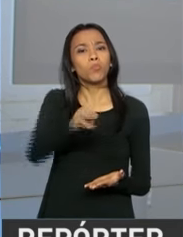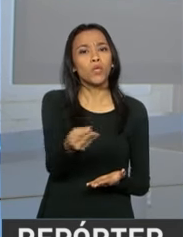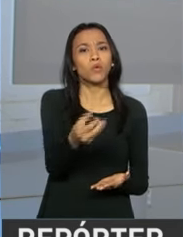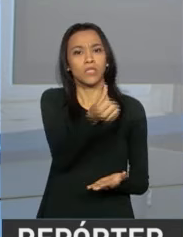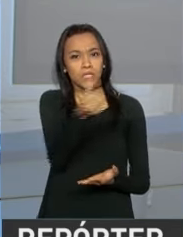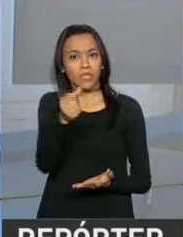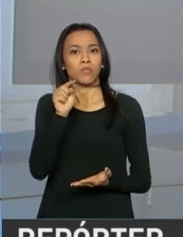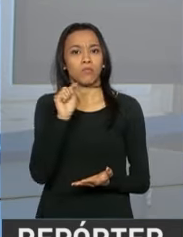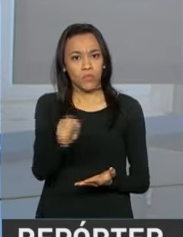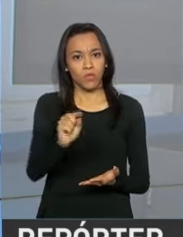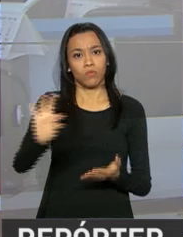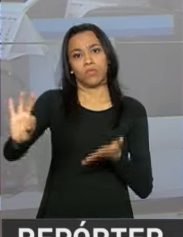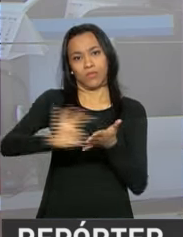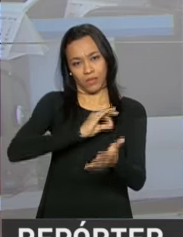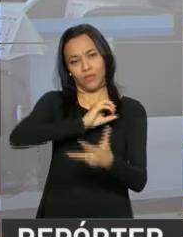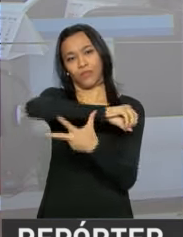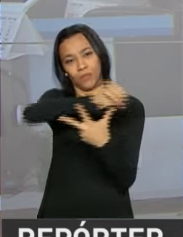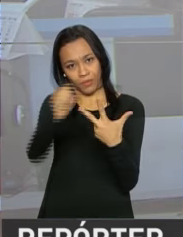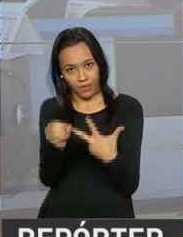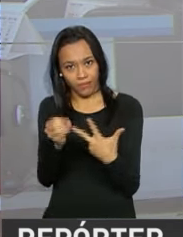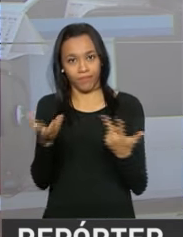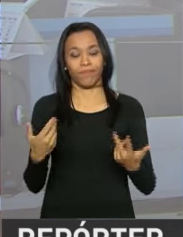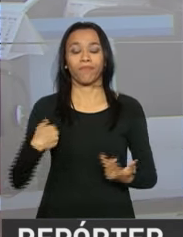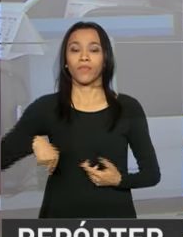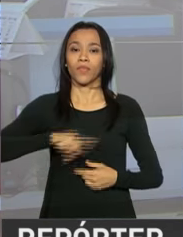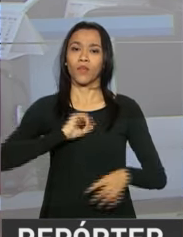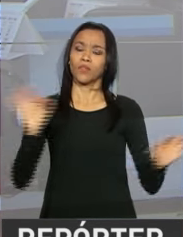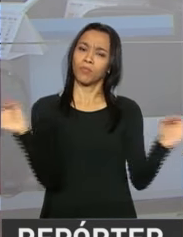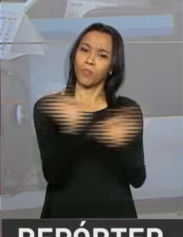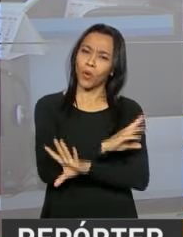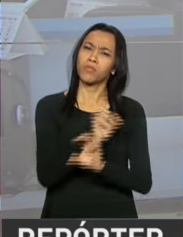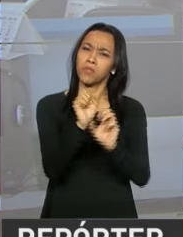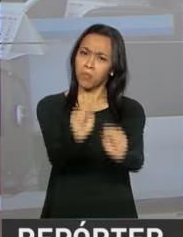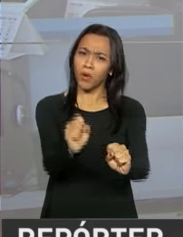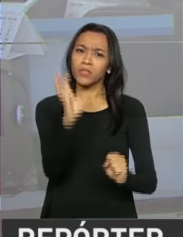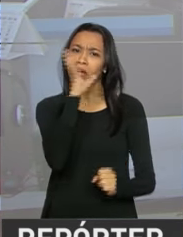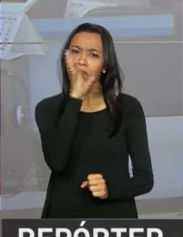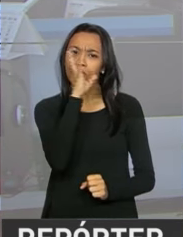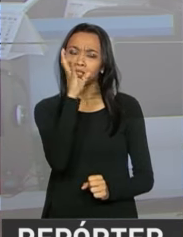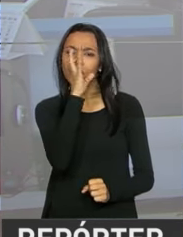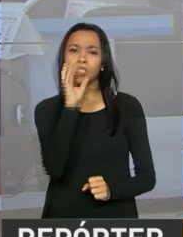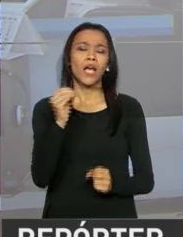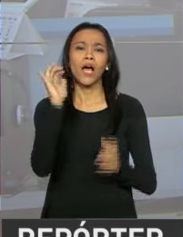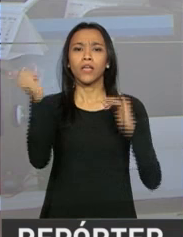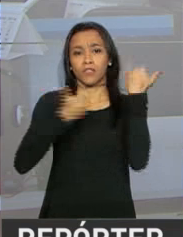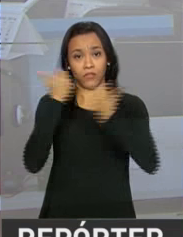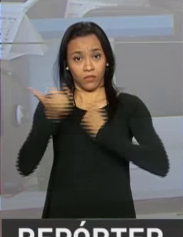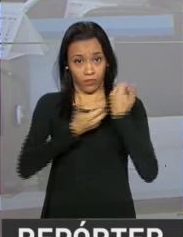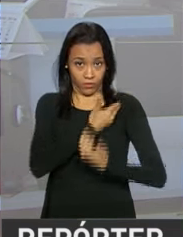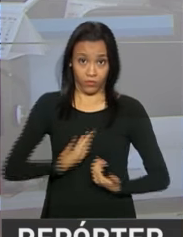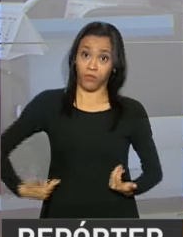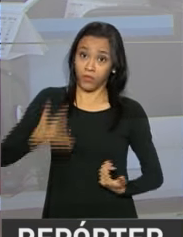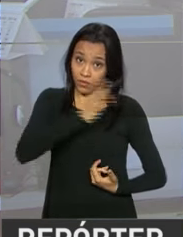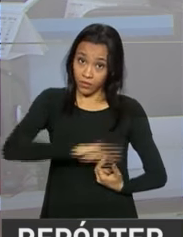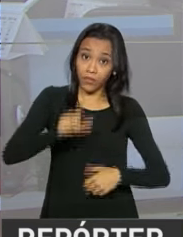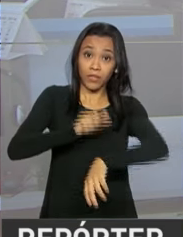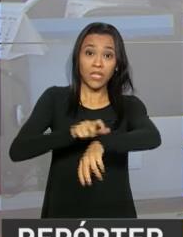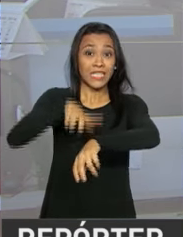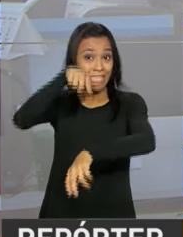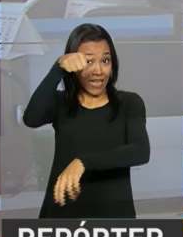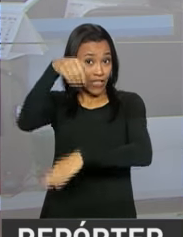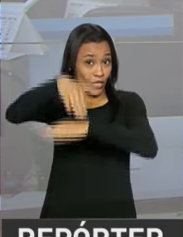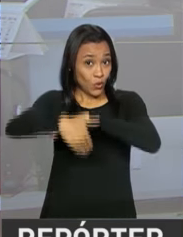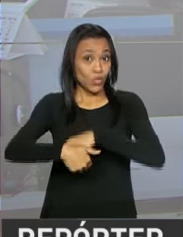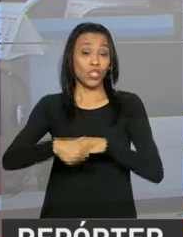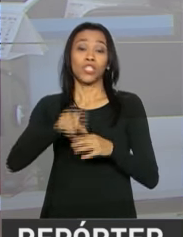8.600.000 inscritos. E nós ficamos por aqui. Você pode acompanhar as notícias do governo federal às 7 da noite na Voz